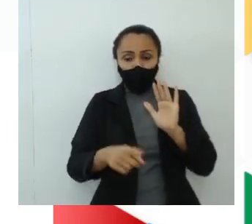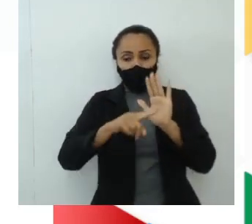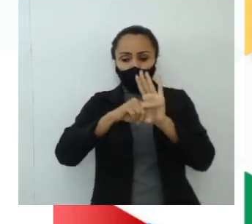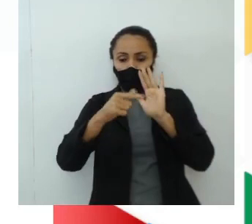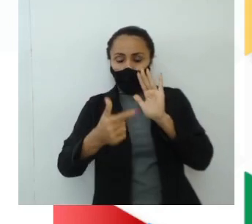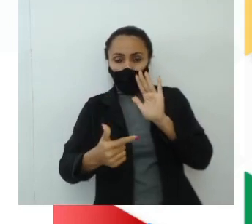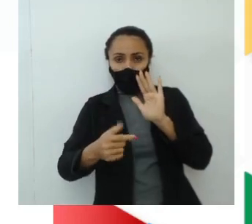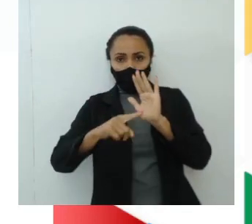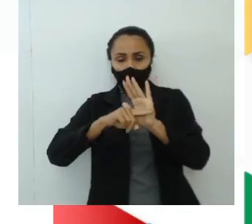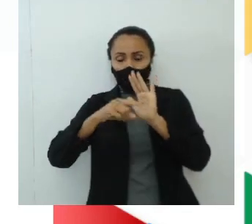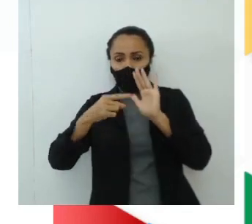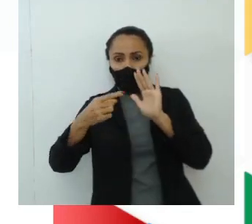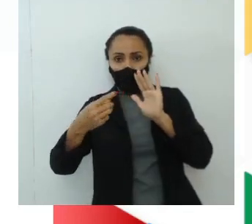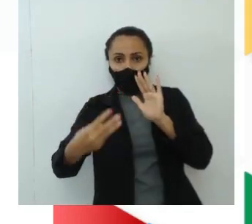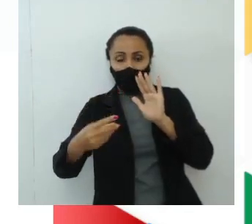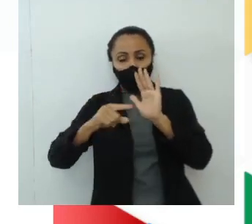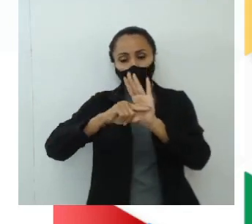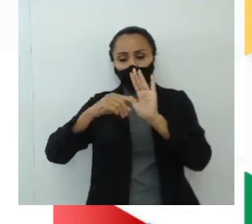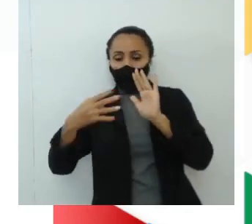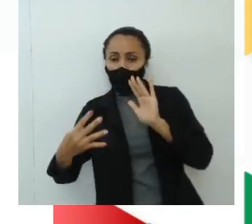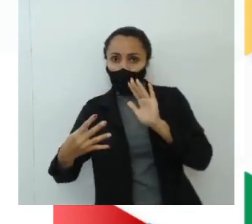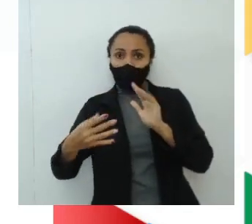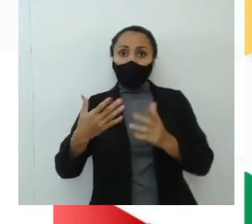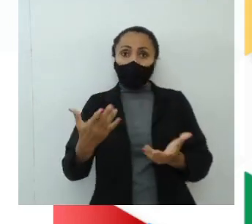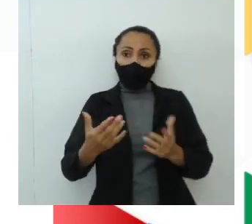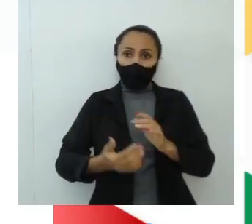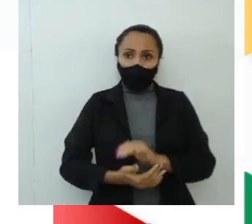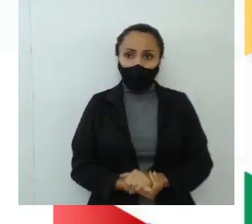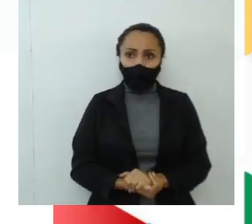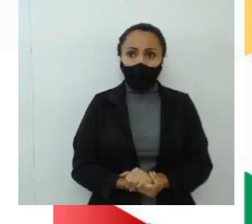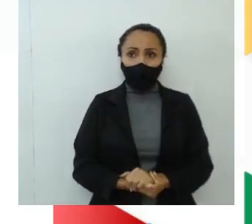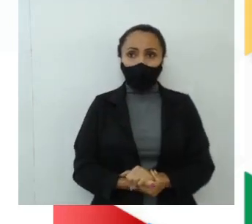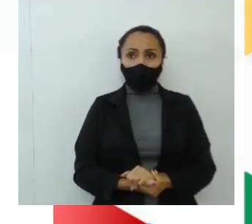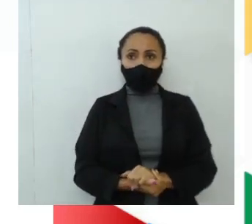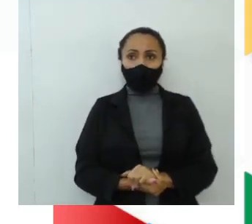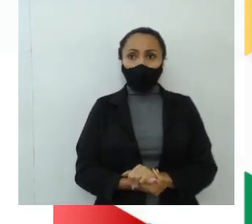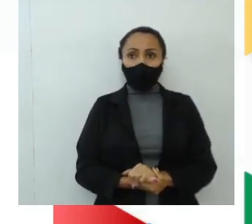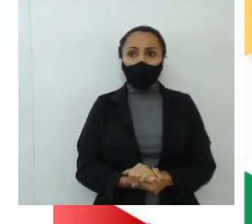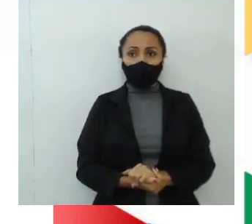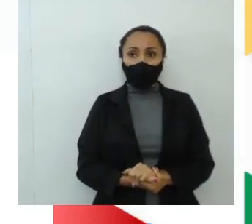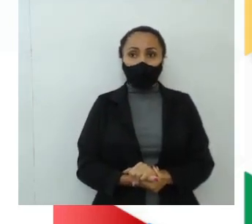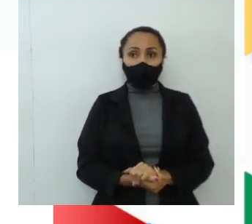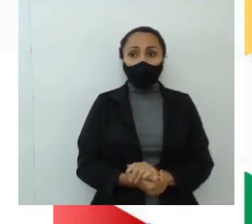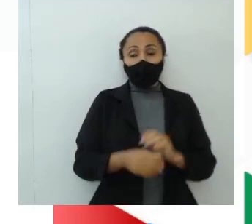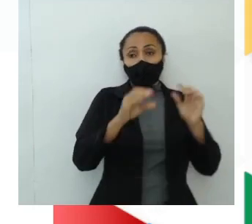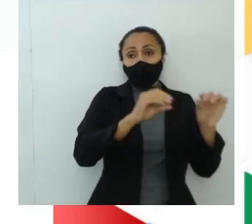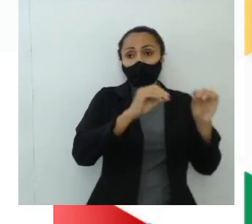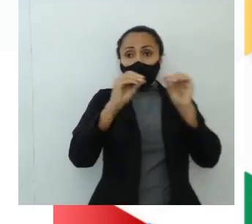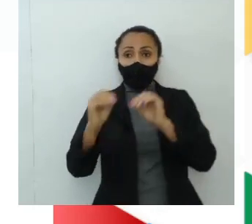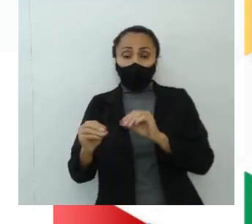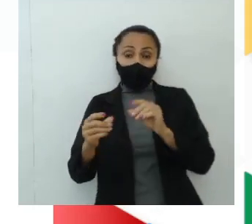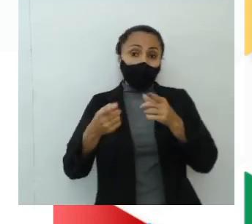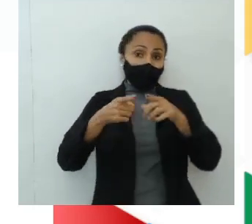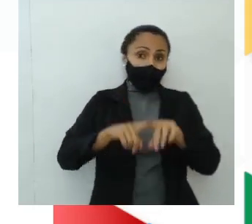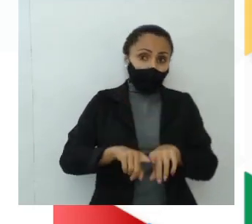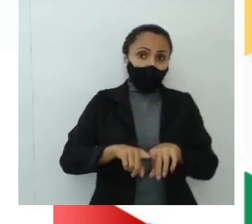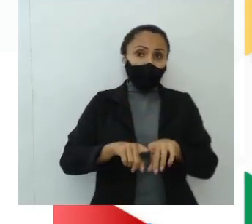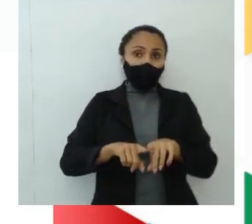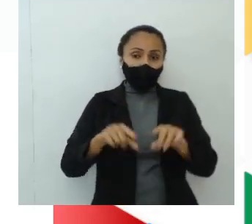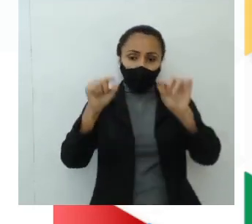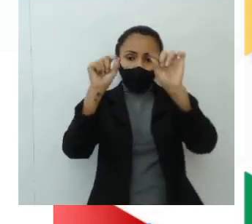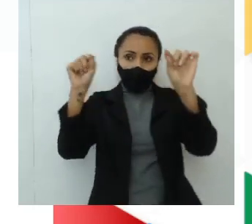2 para menos 3 para menos 4. Por isso que ficou menos 1 e menos 4. Aí, do outro lado, vai ser paralelo, né? Que é um